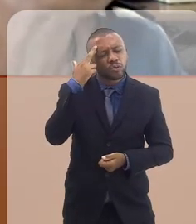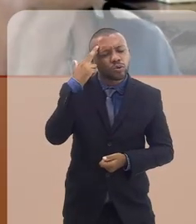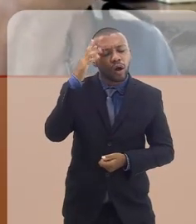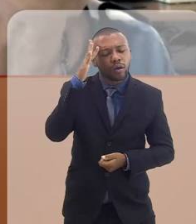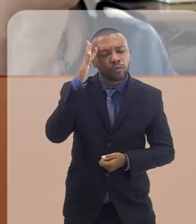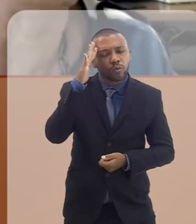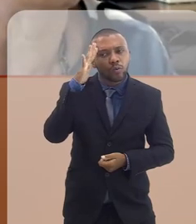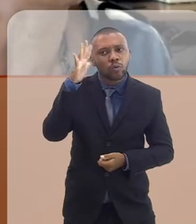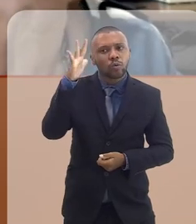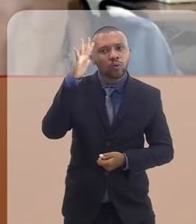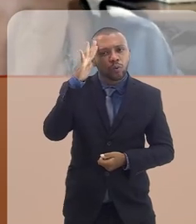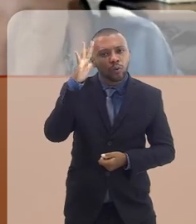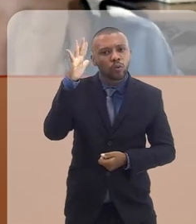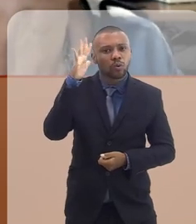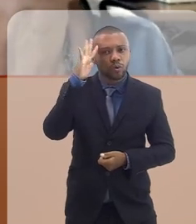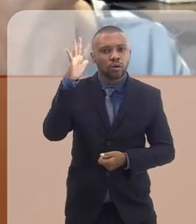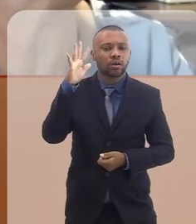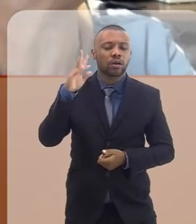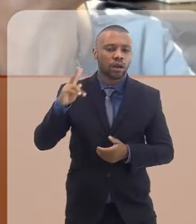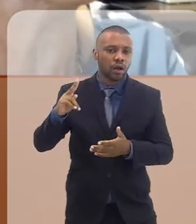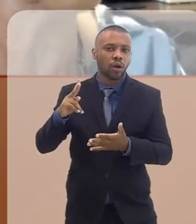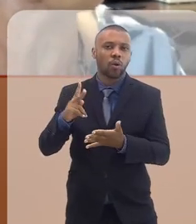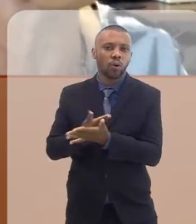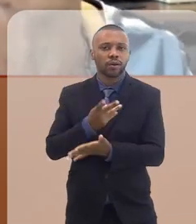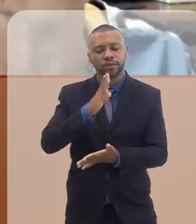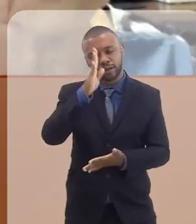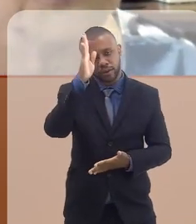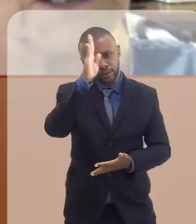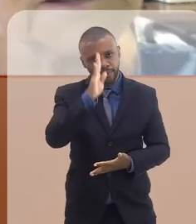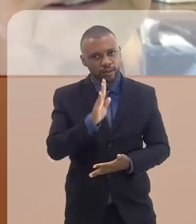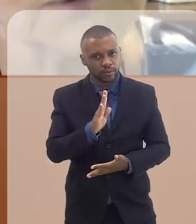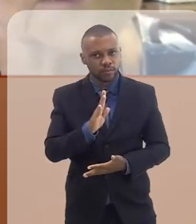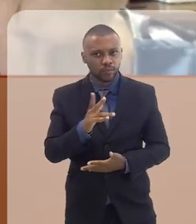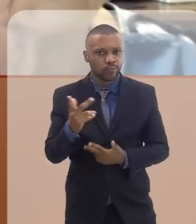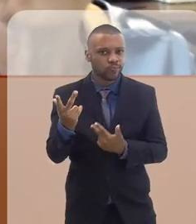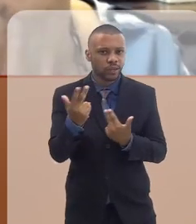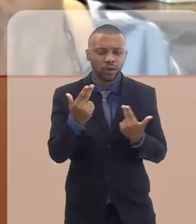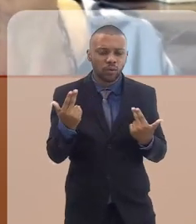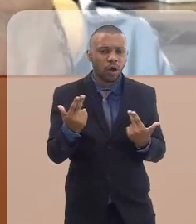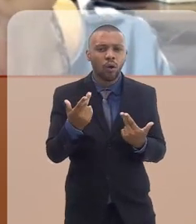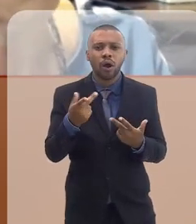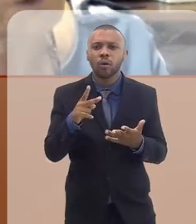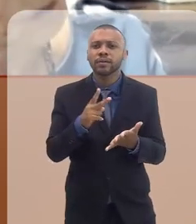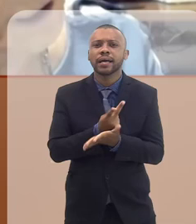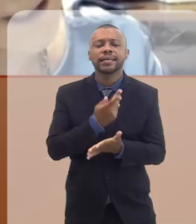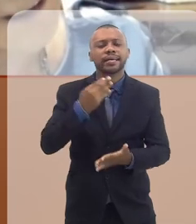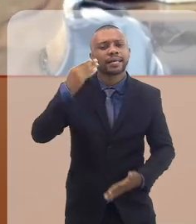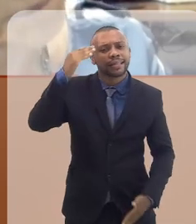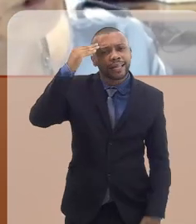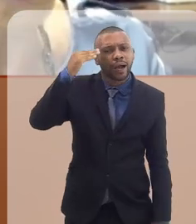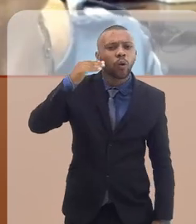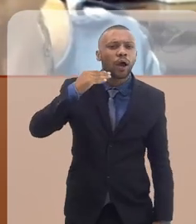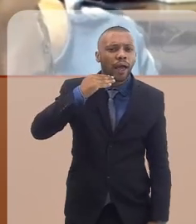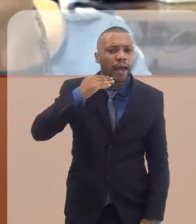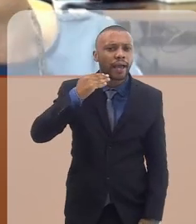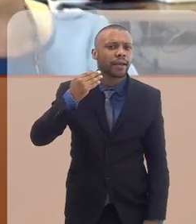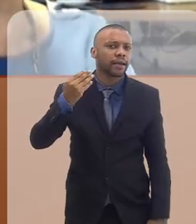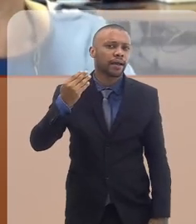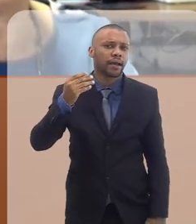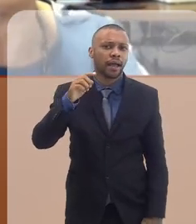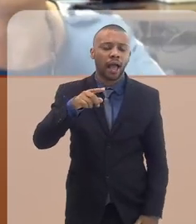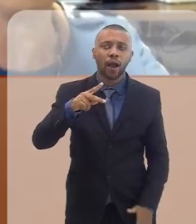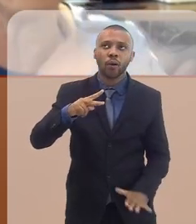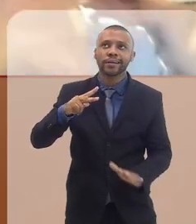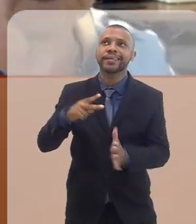O meu sonho seria acontecer no Brasil como é na Coreia. Todo mundo acha